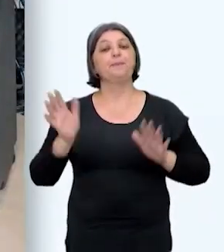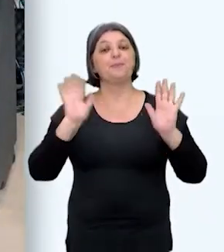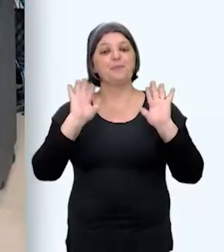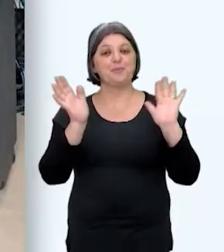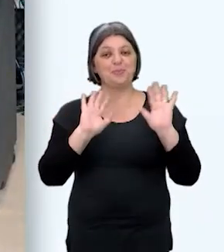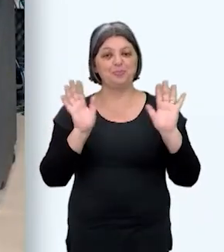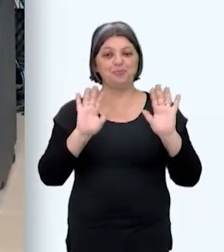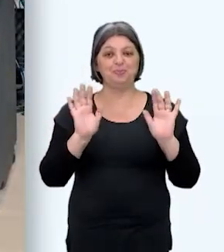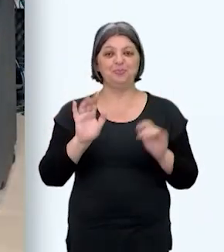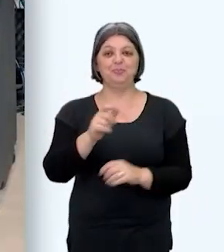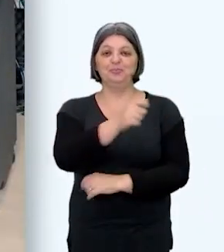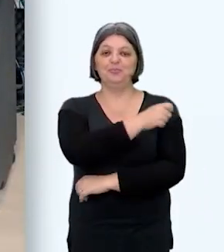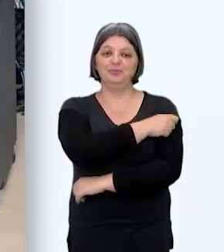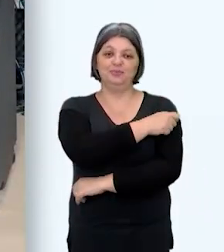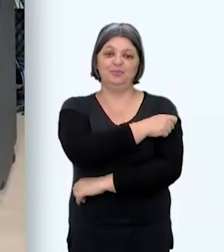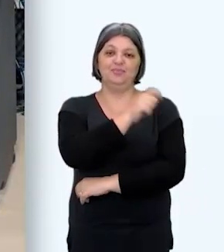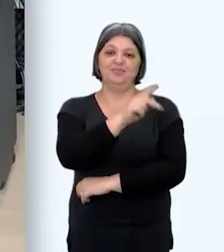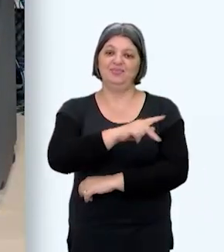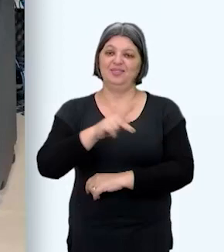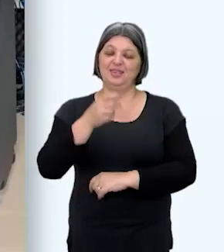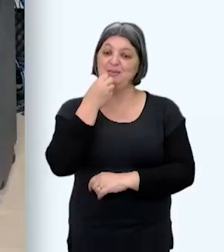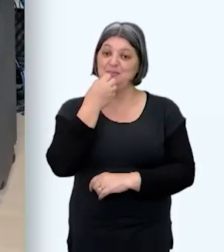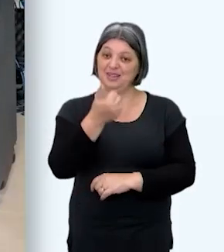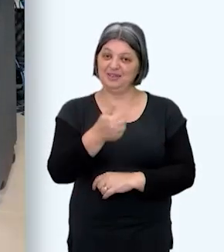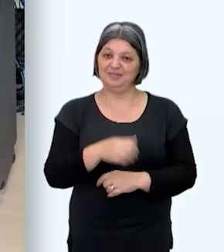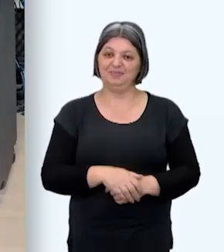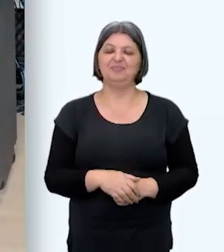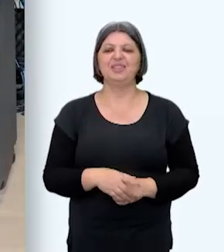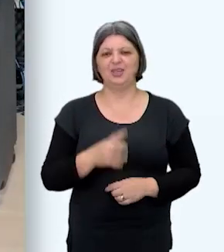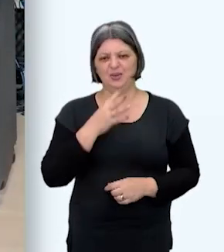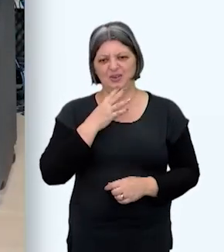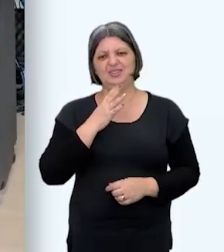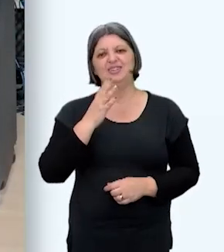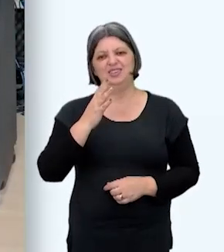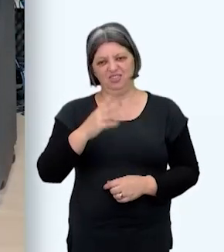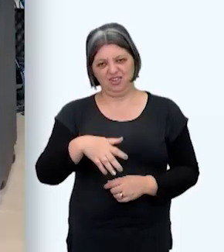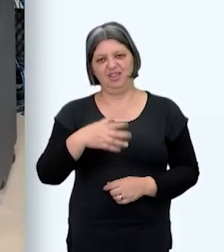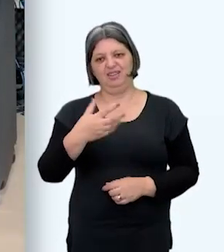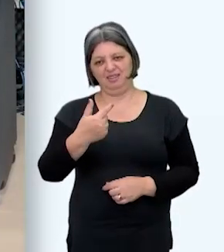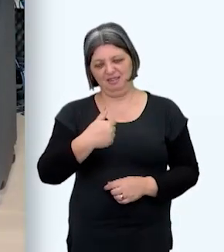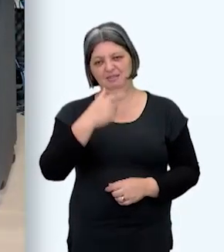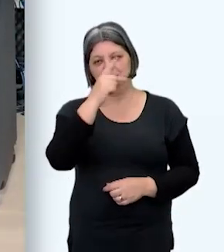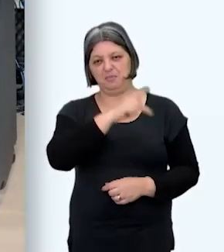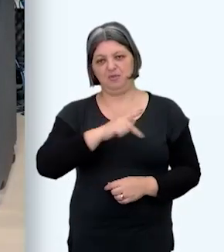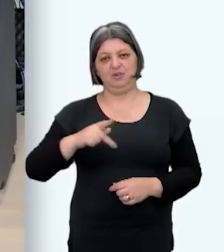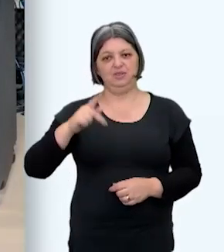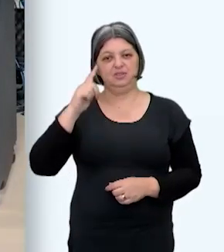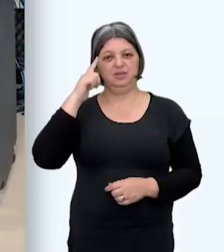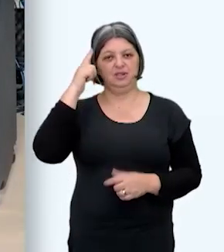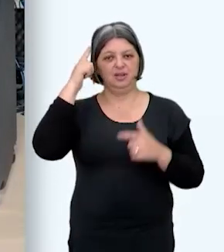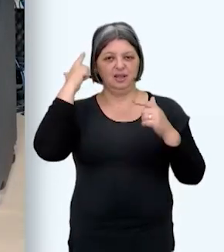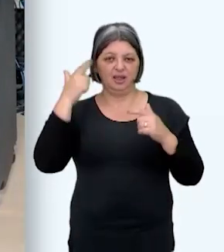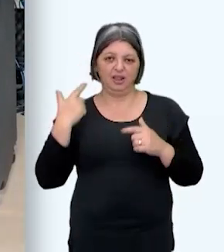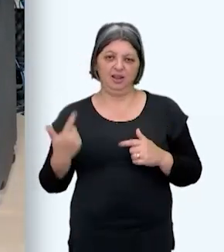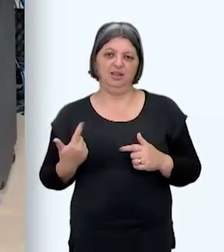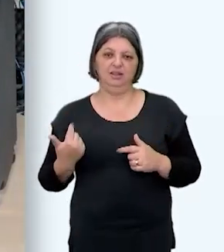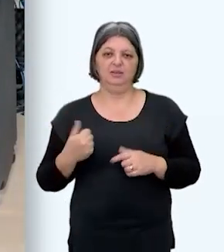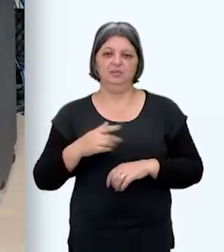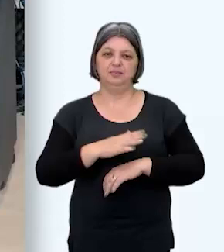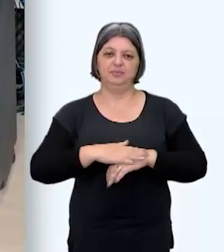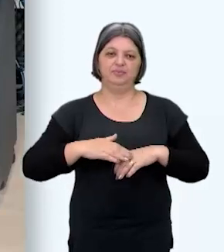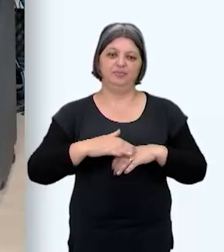Olá, alunos, professores, tudo bem? Como vocês já me conhecem, eu sou a professora Elaine e hoje nós estamos aqui com o nosso